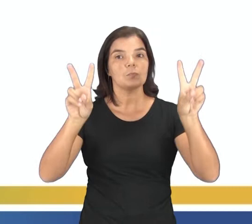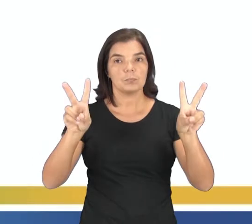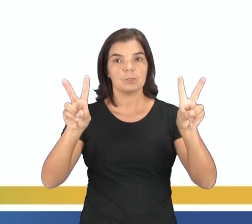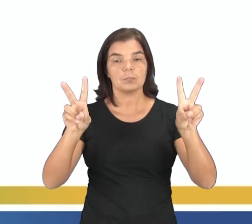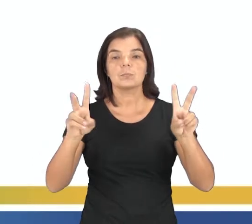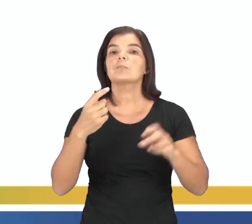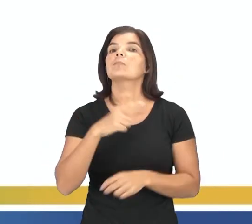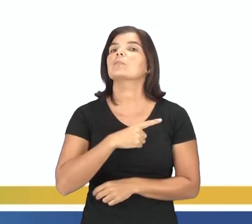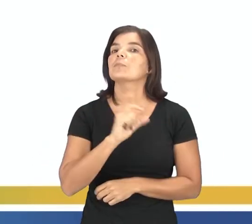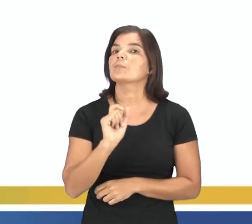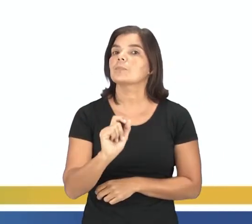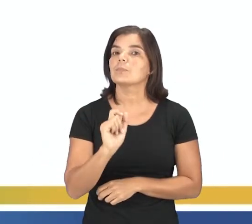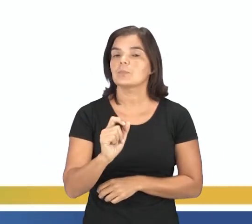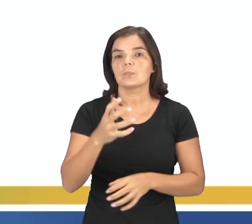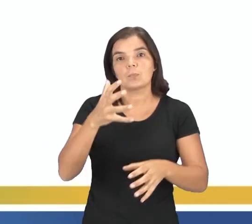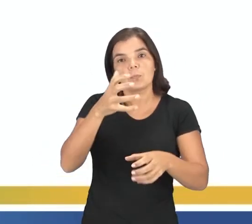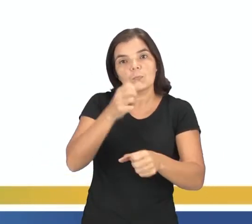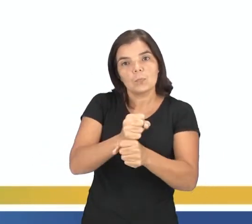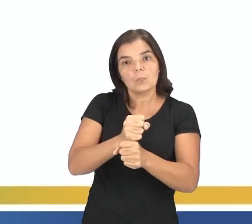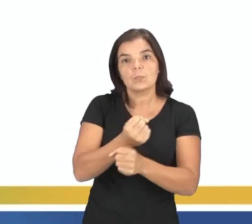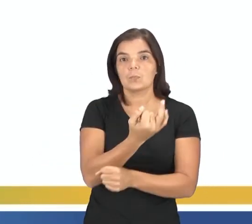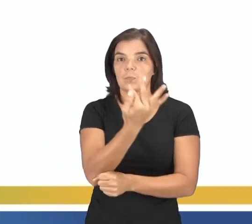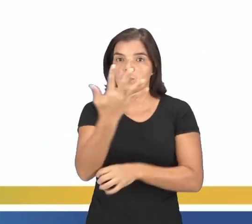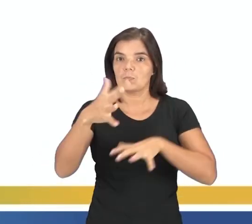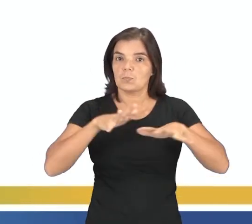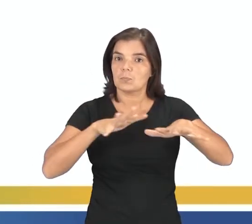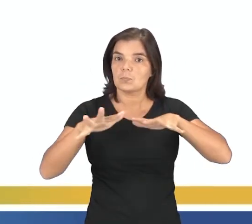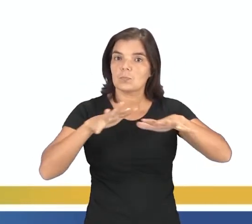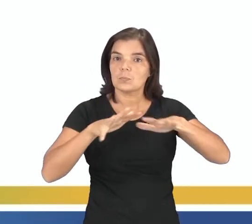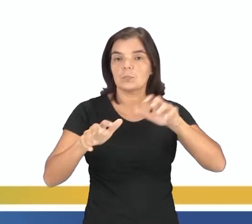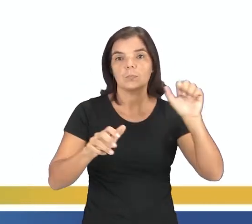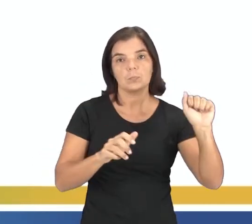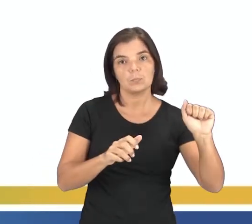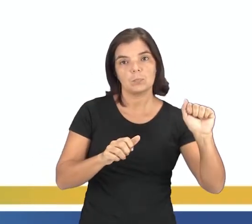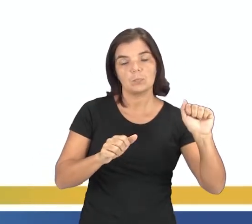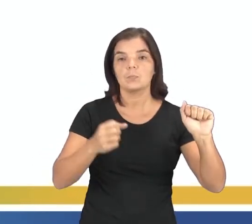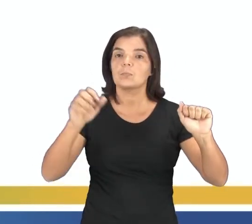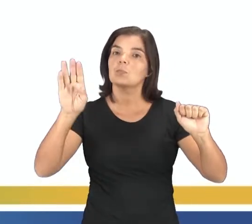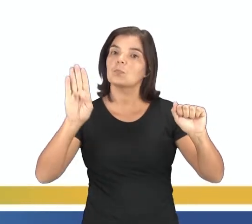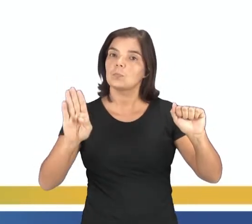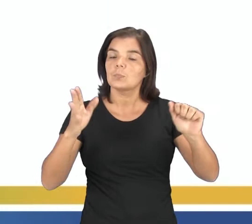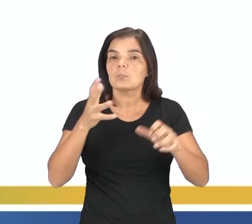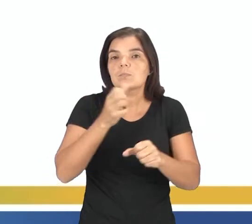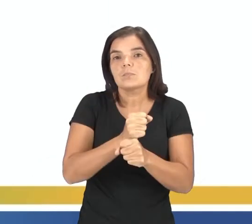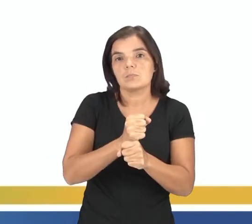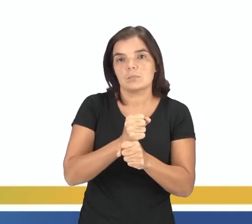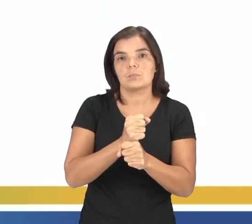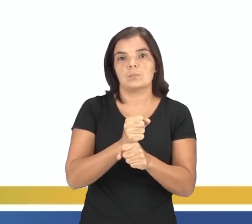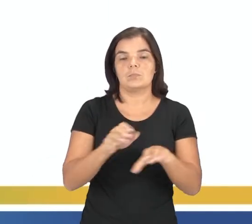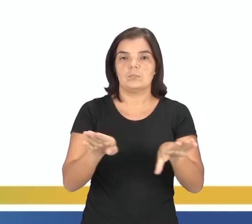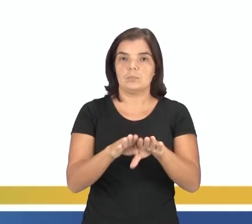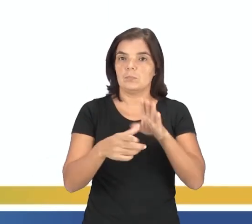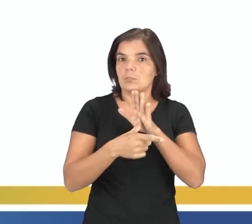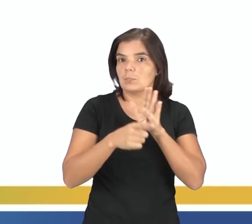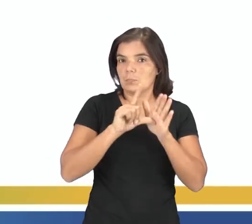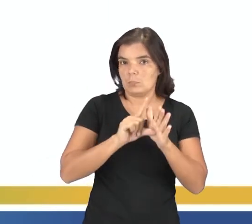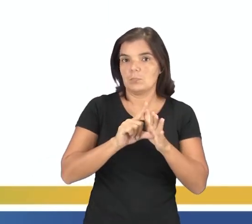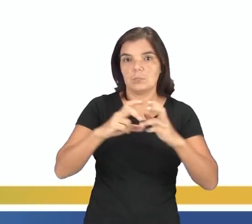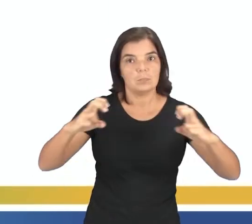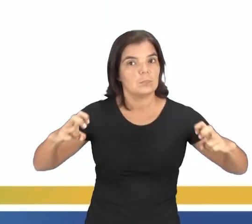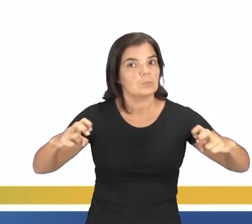vai ter? Eu vou somar a quantidade de movimento do veículo A com o veículo B, isso antes